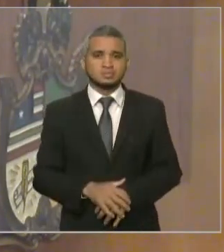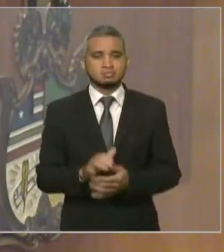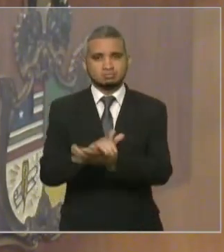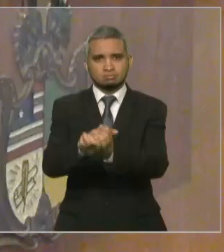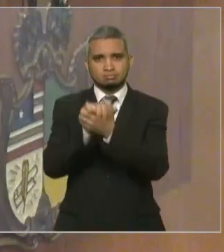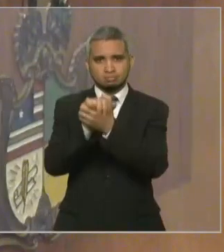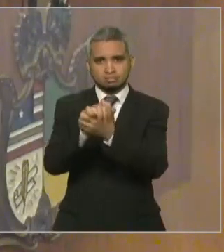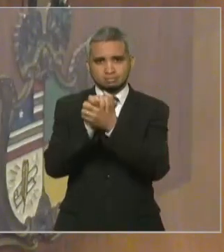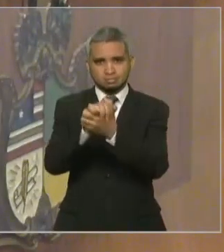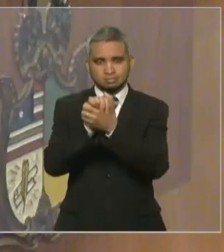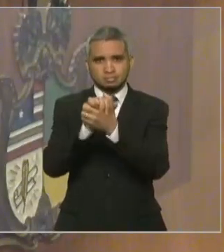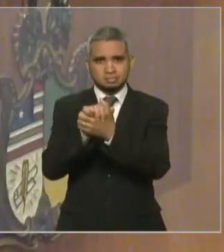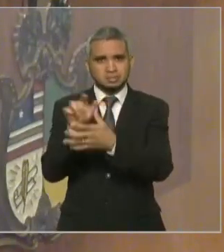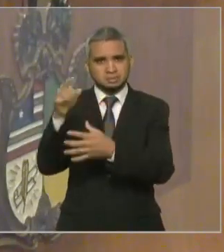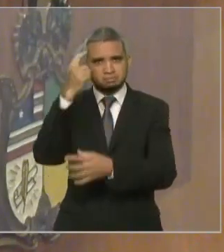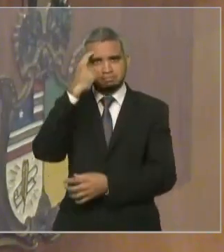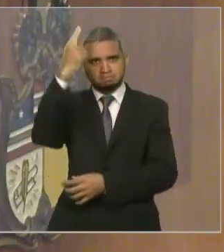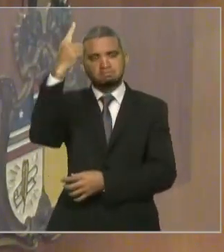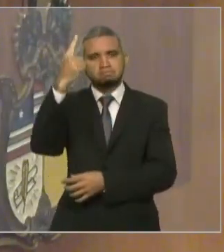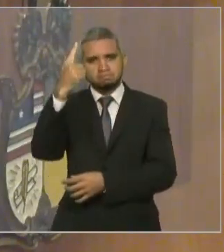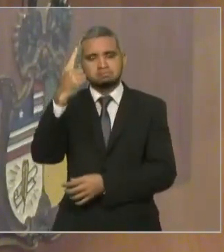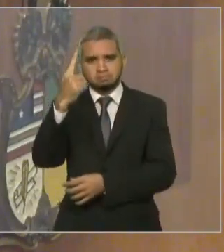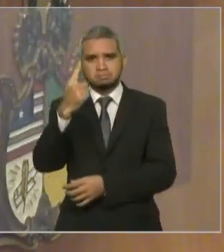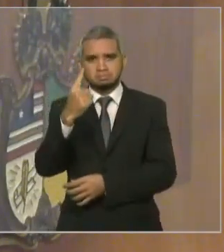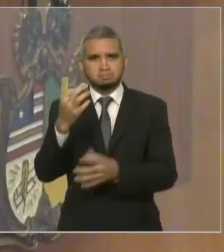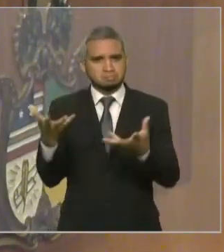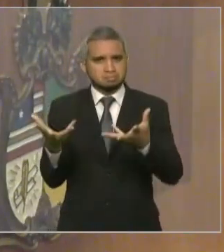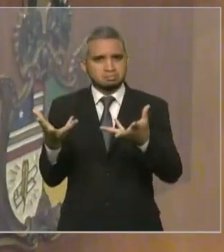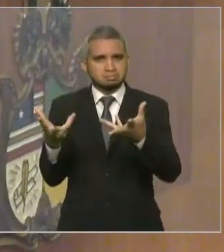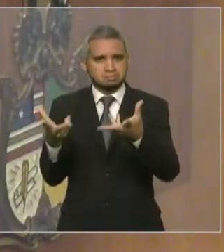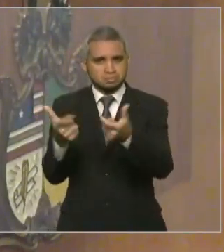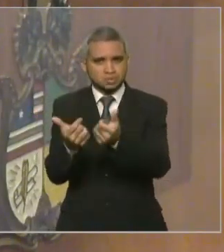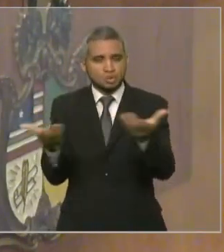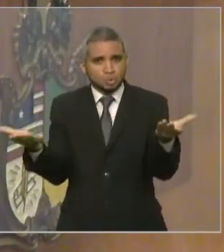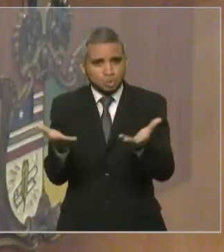cumprimento pela brilhante iniciativa que hoje se